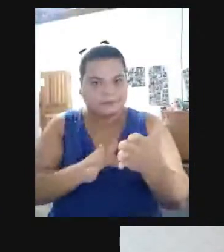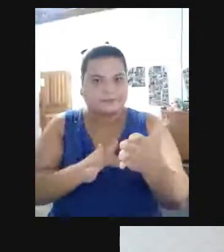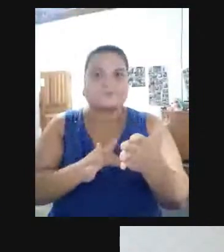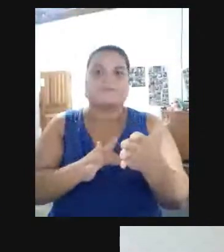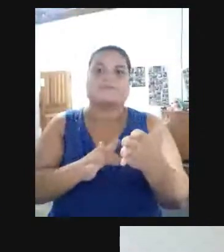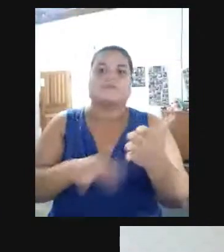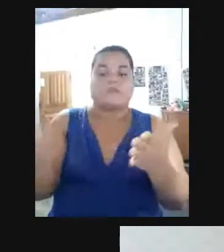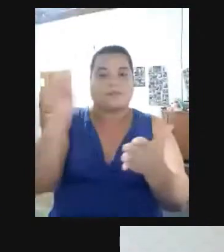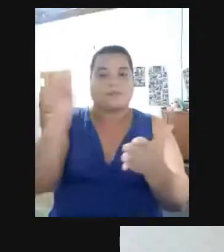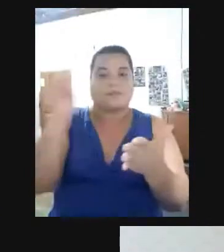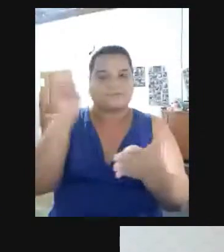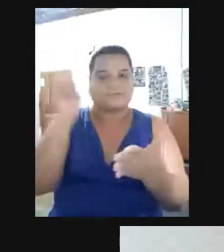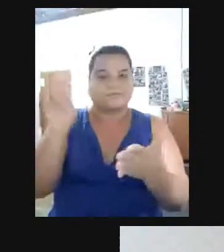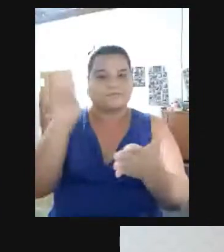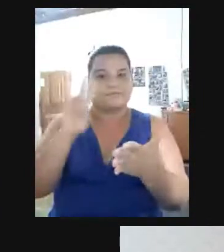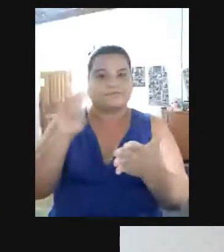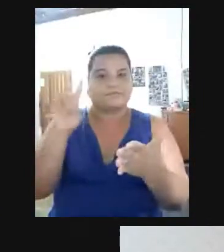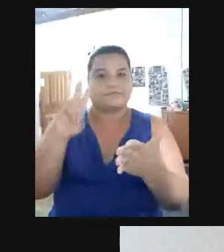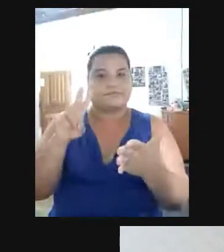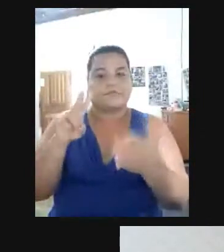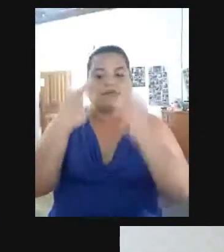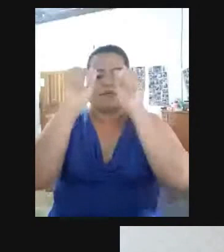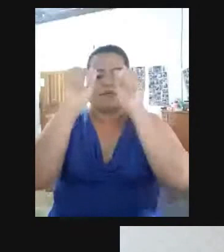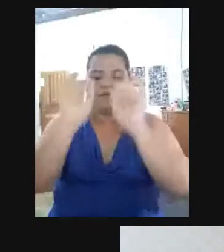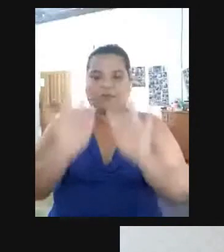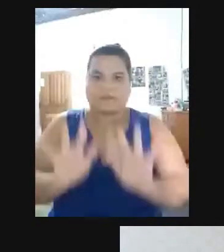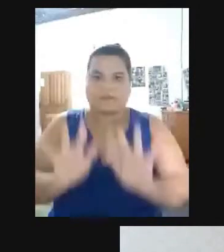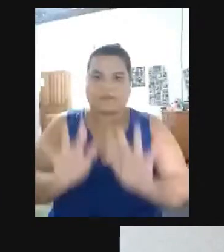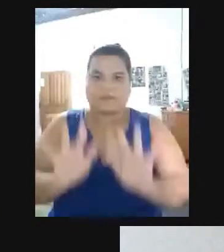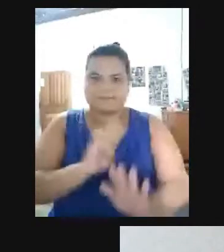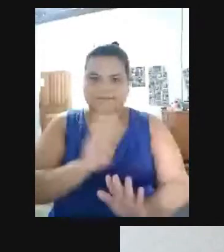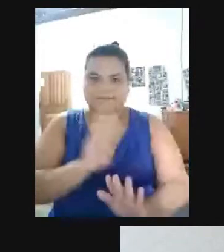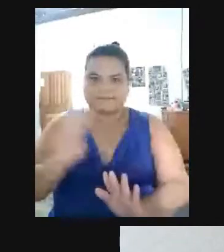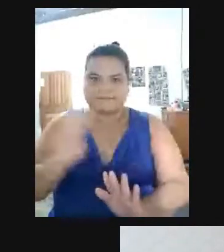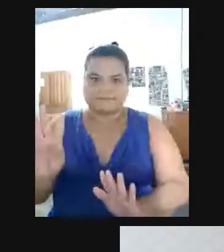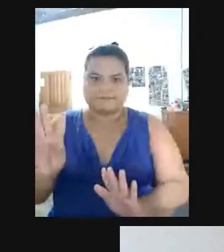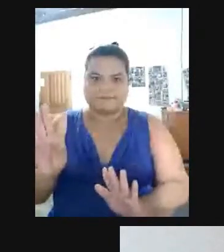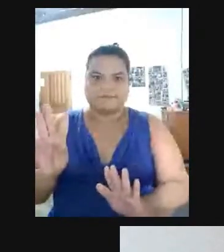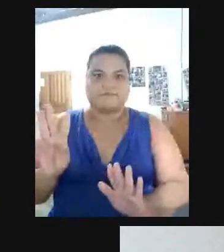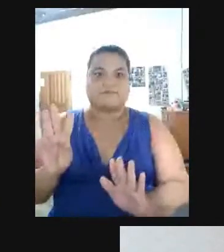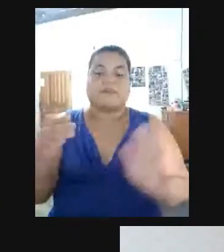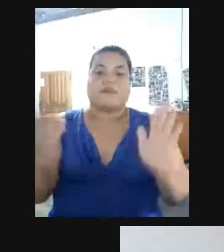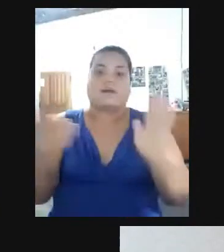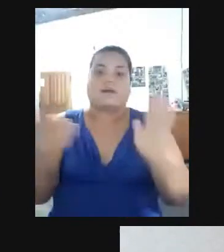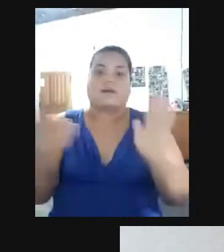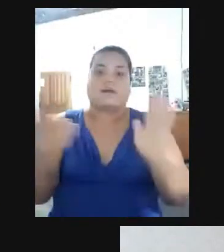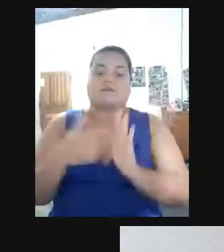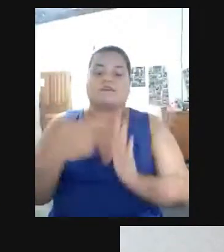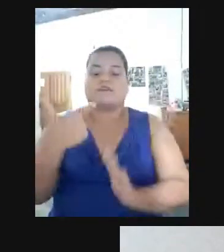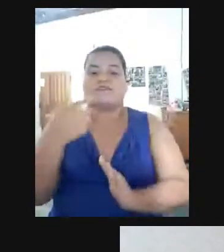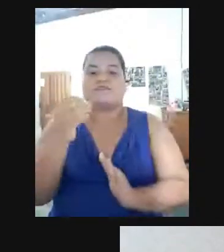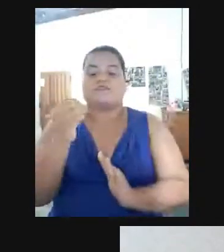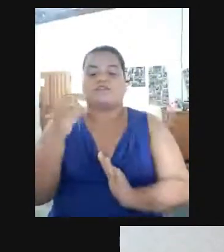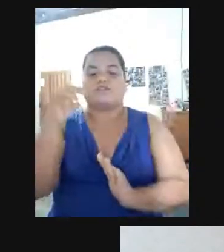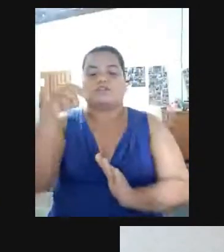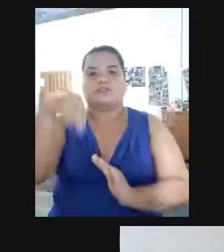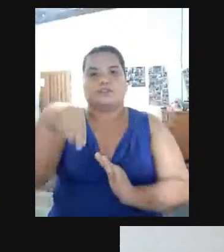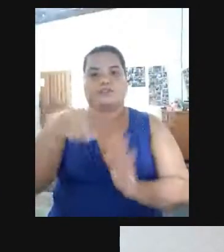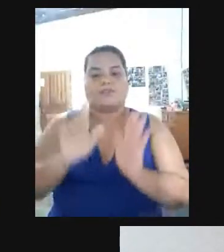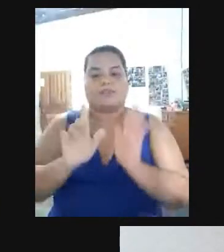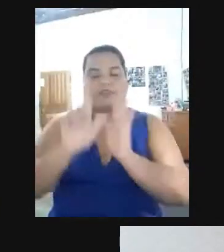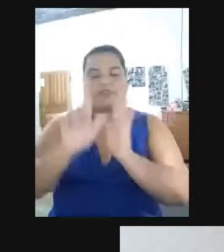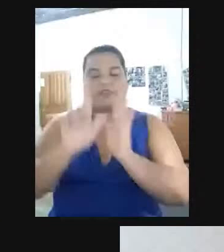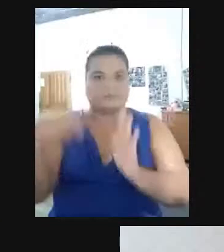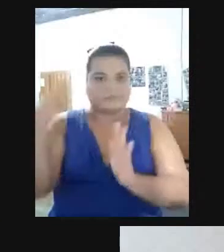Forms, cujo link será disponibilizado no chat. O formulário ficará aberto até 20 minutos após o término da